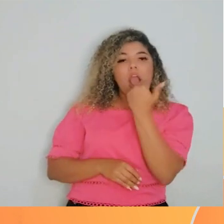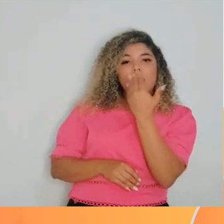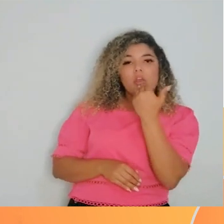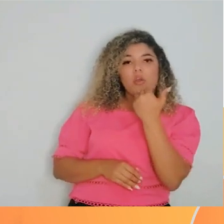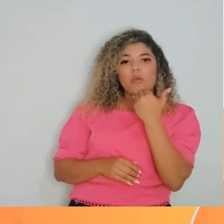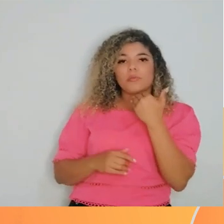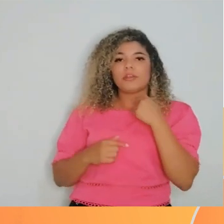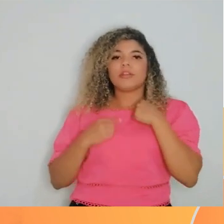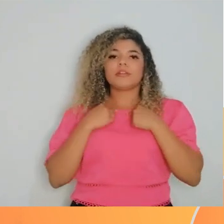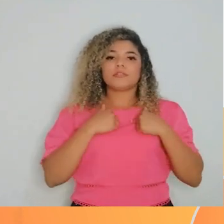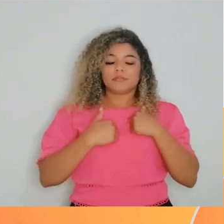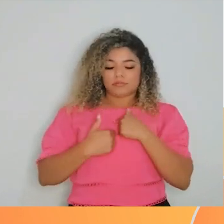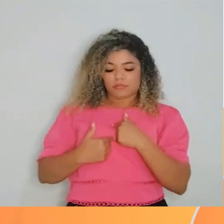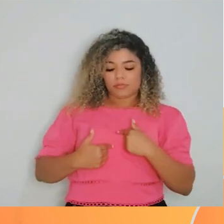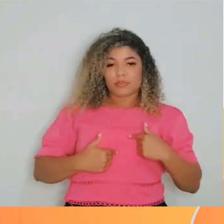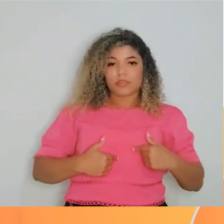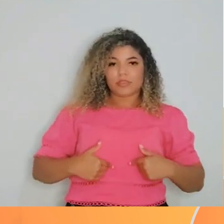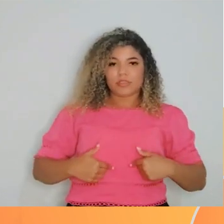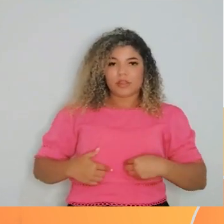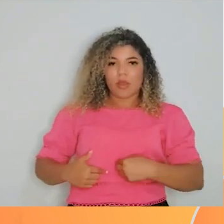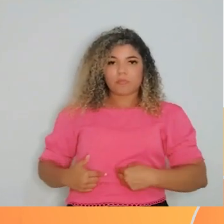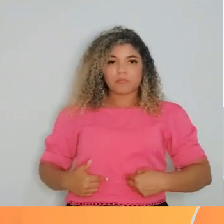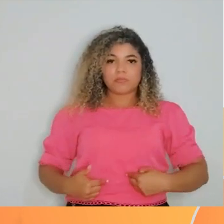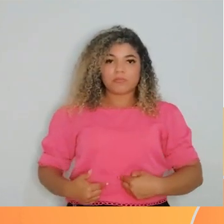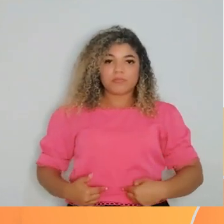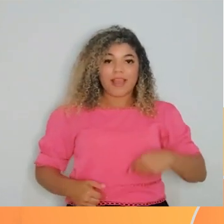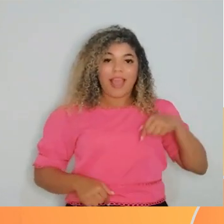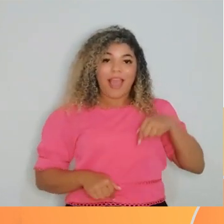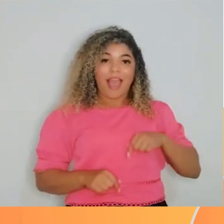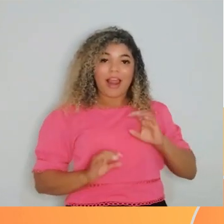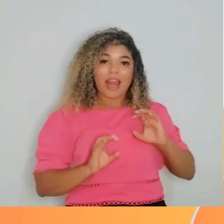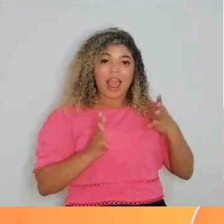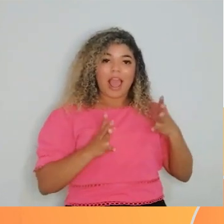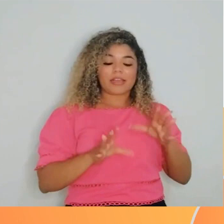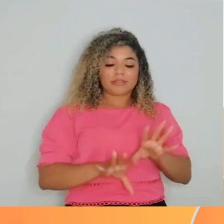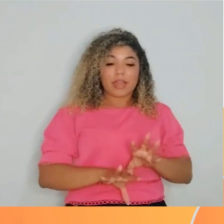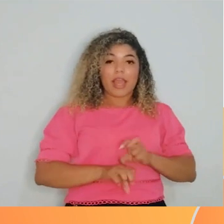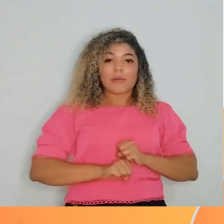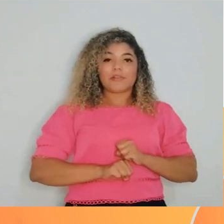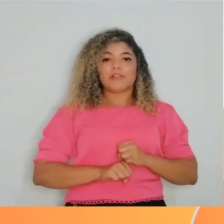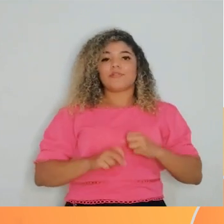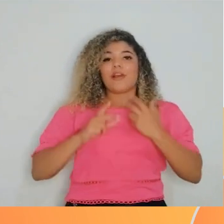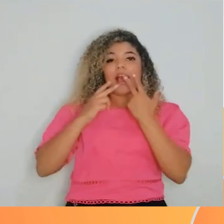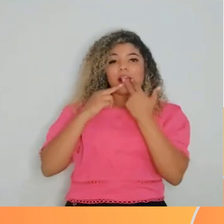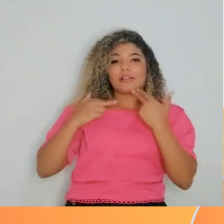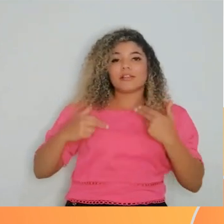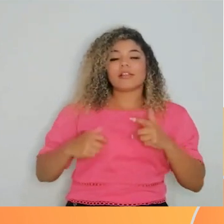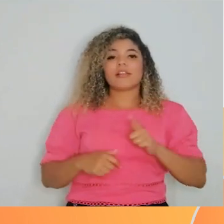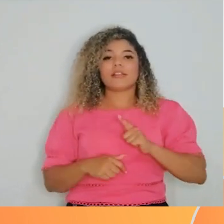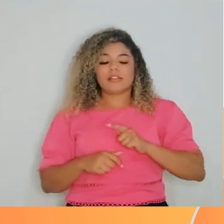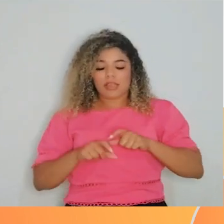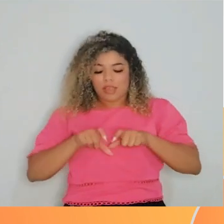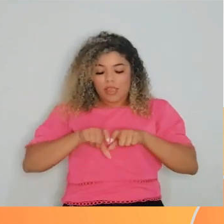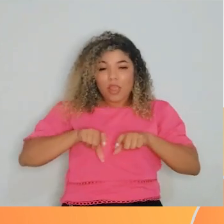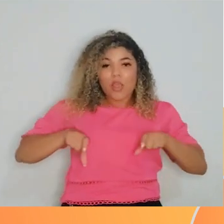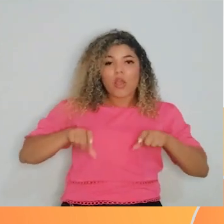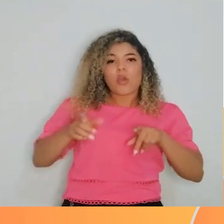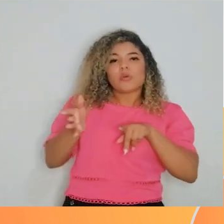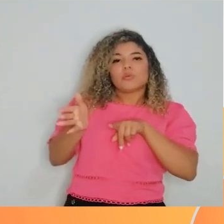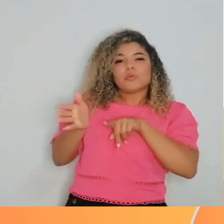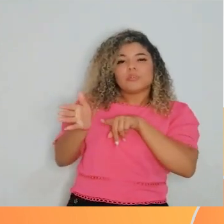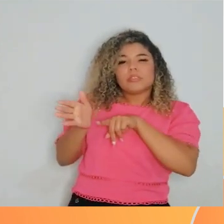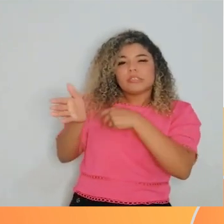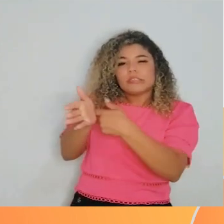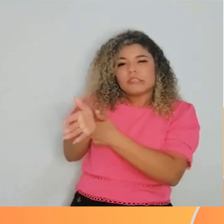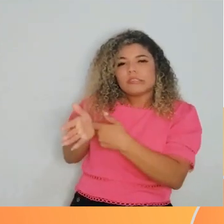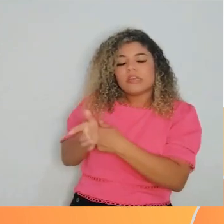pelo sistema digestório chega ao nosso intestino delgado. É ali que acontece a absorção de nutrientes. Nós temos capilares sanguíneos na parede do